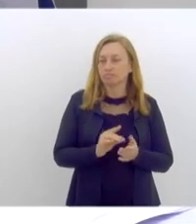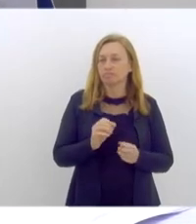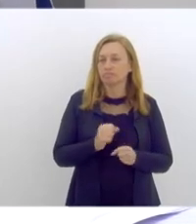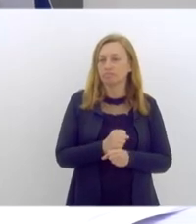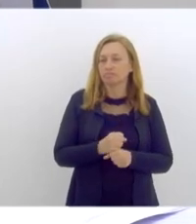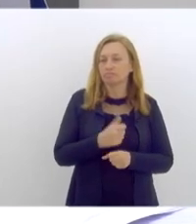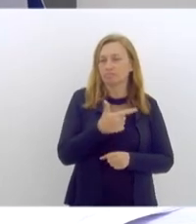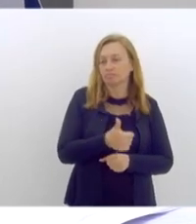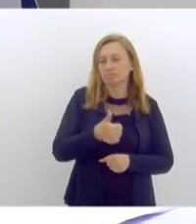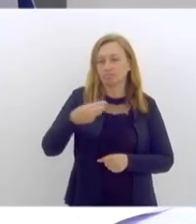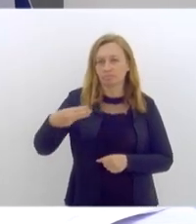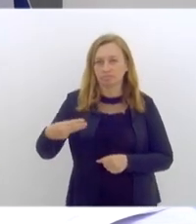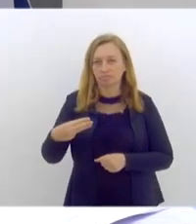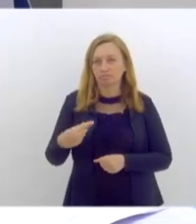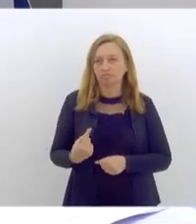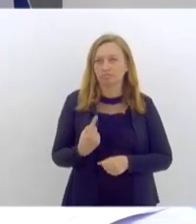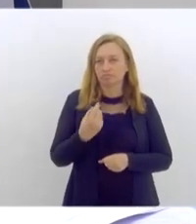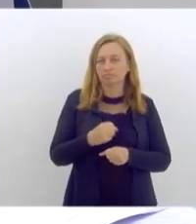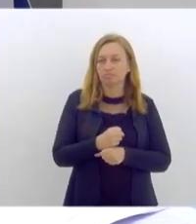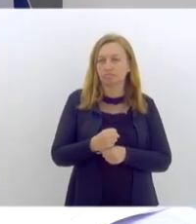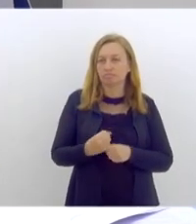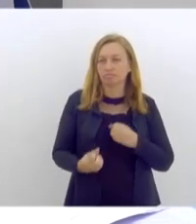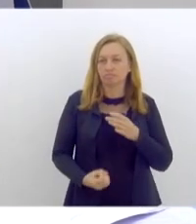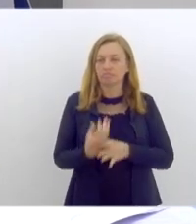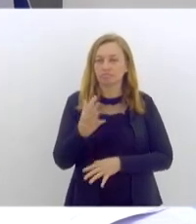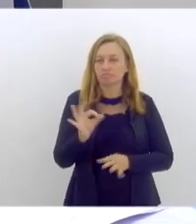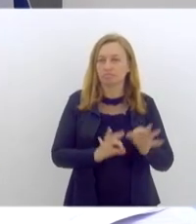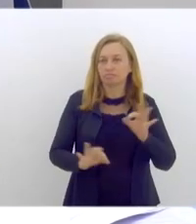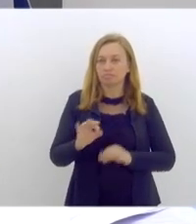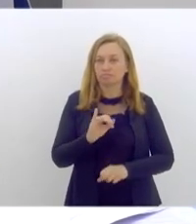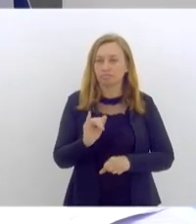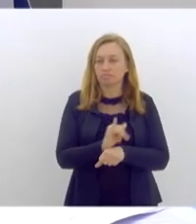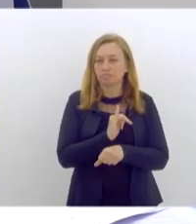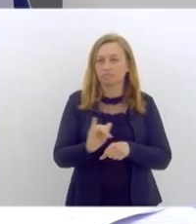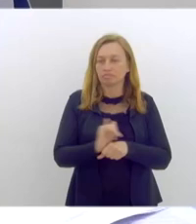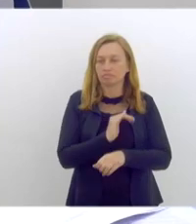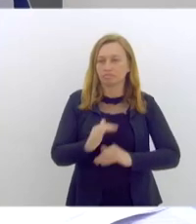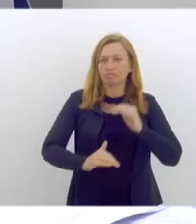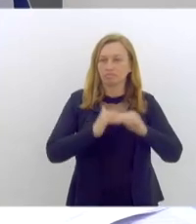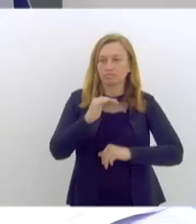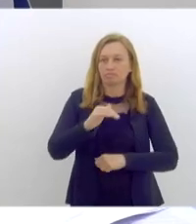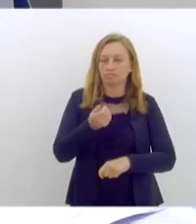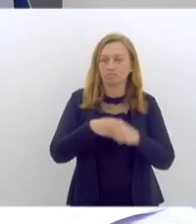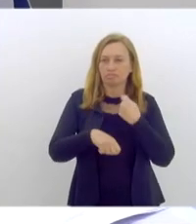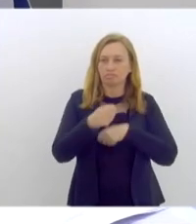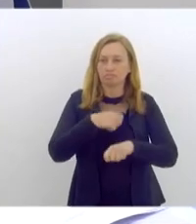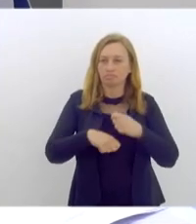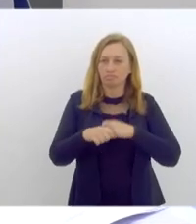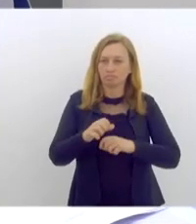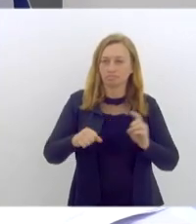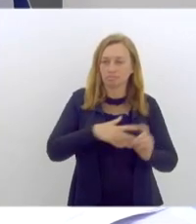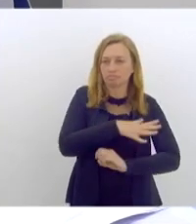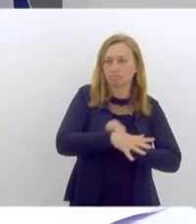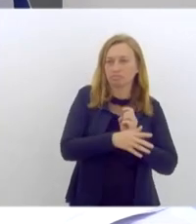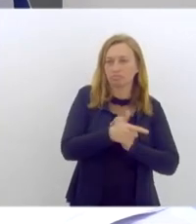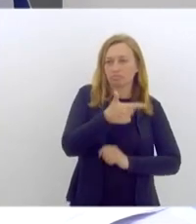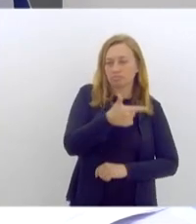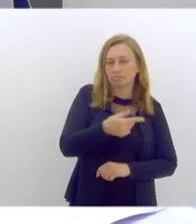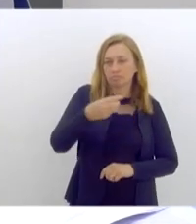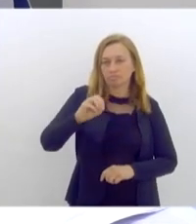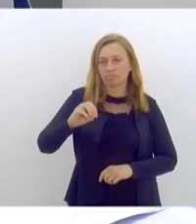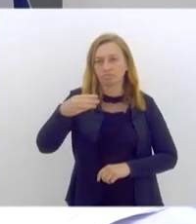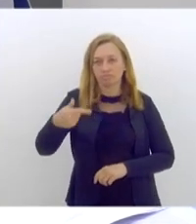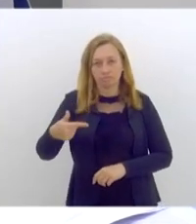2023 para construir o plano estratégico social para quem 2024